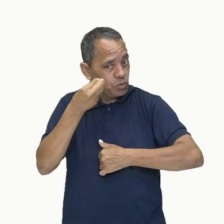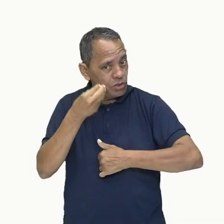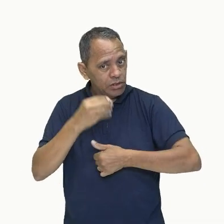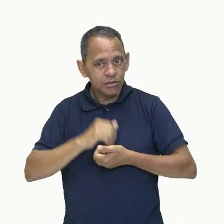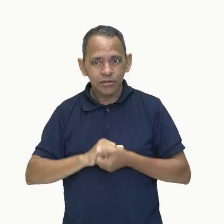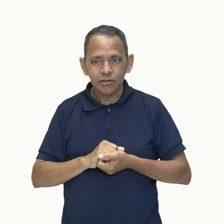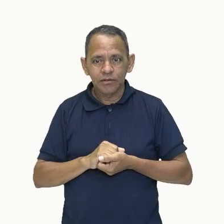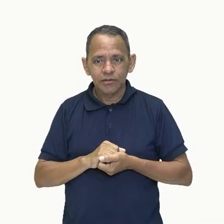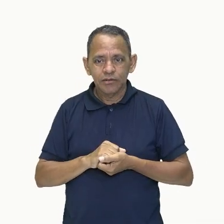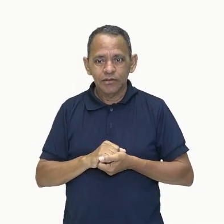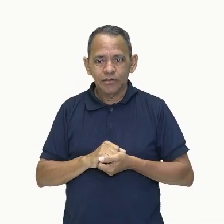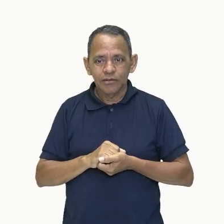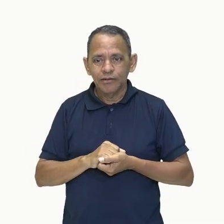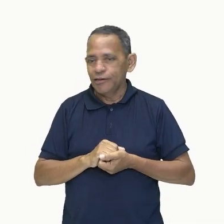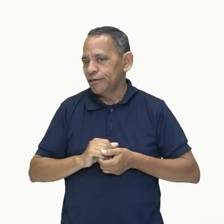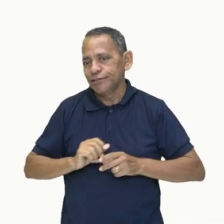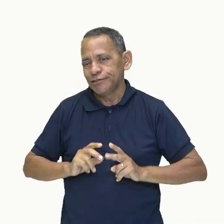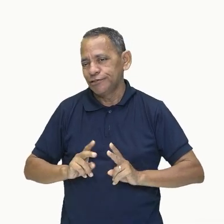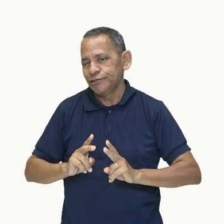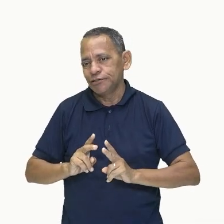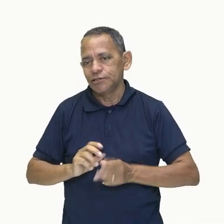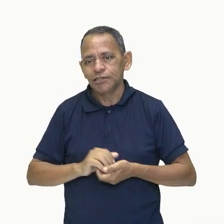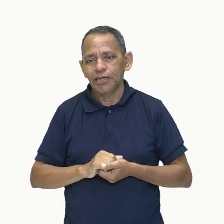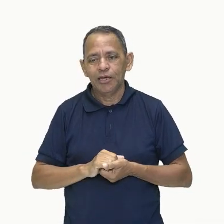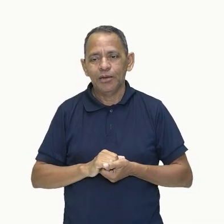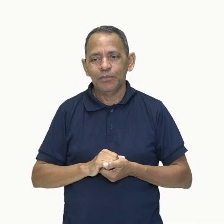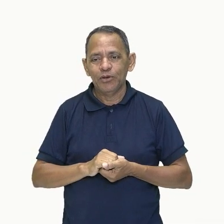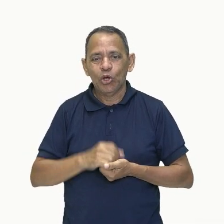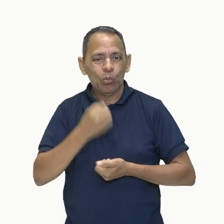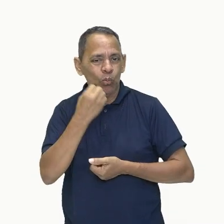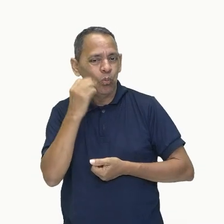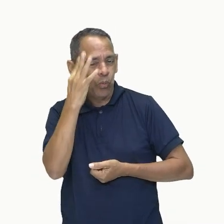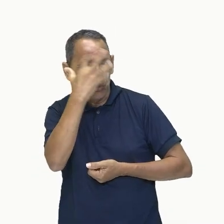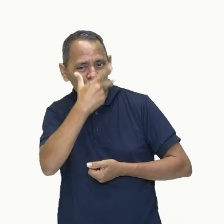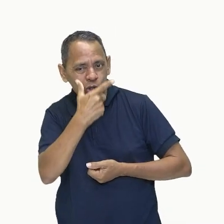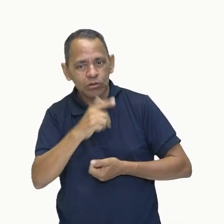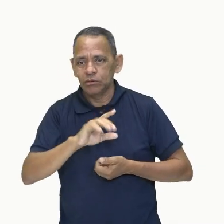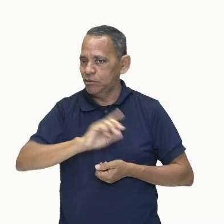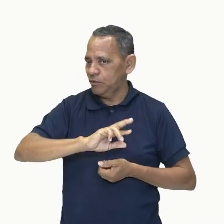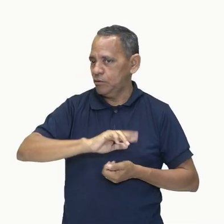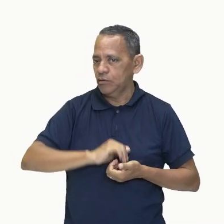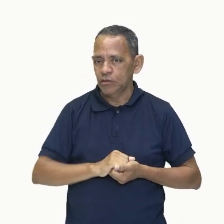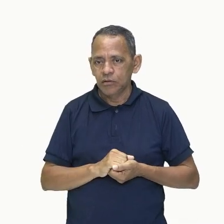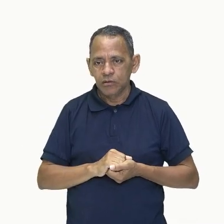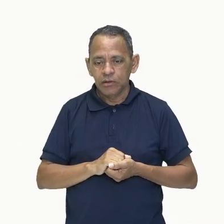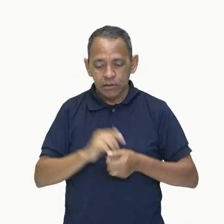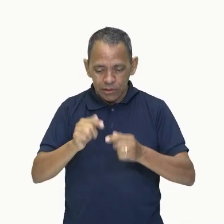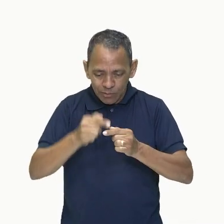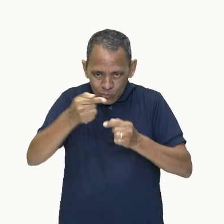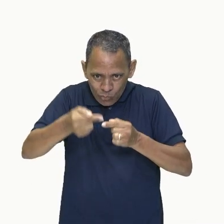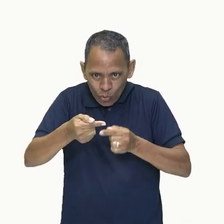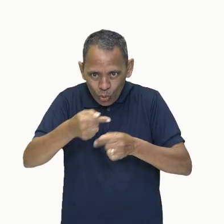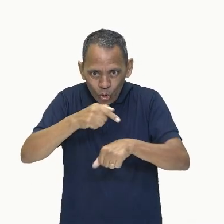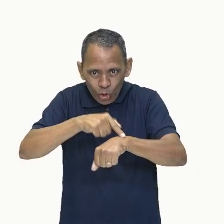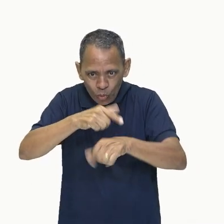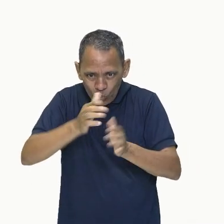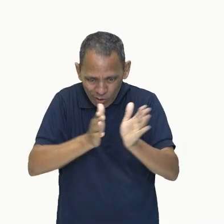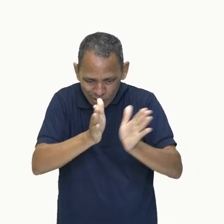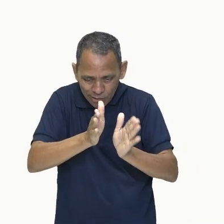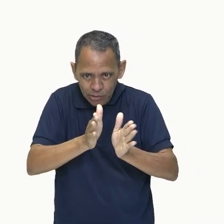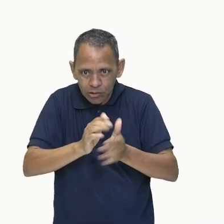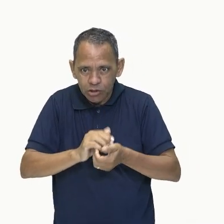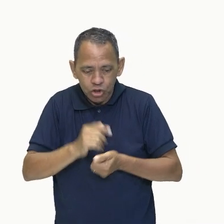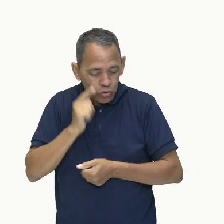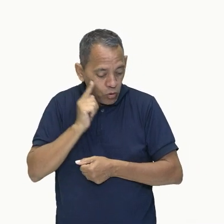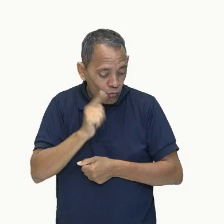é bonito, né? Você vai cuspir. Depois de um tempo você vai ver que aqui